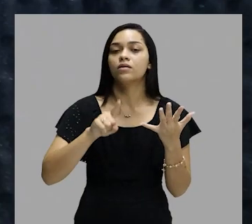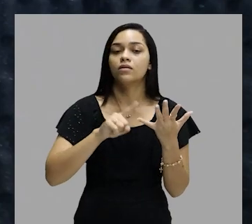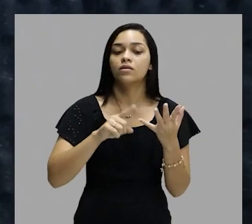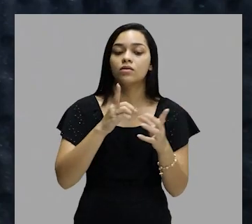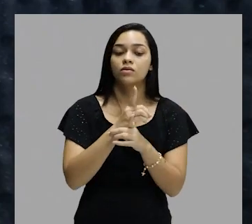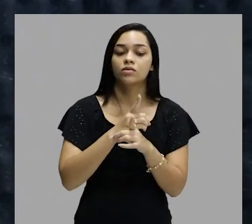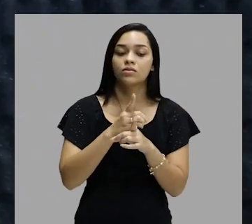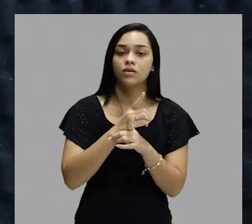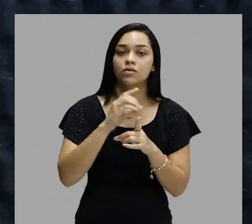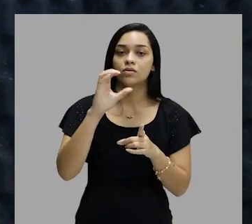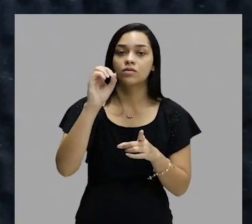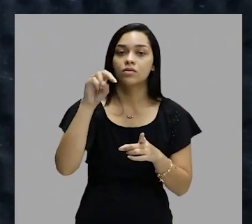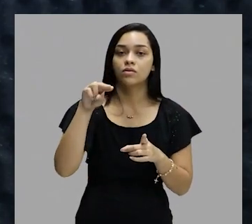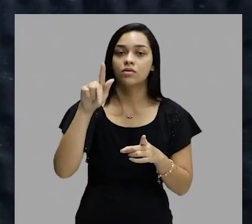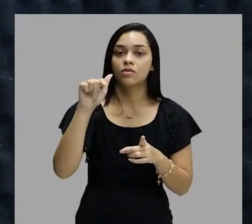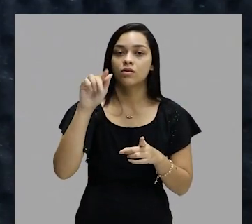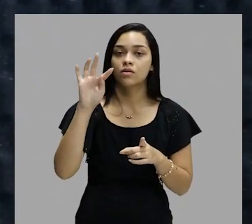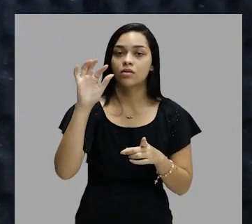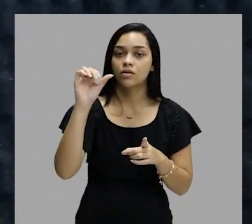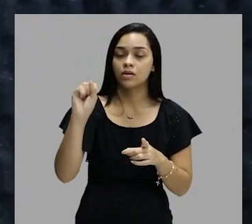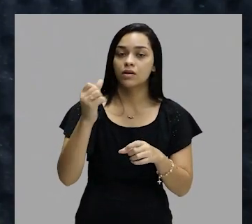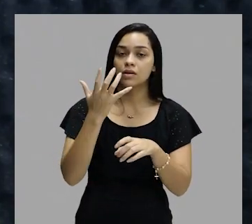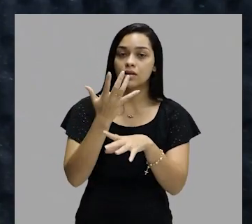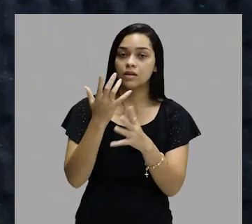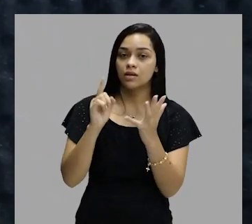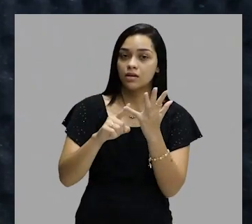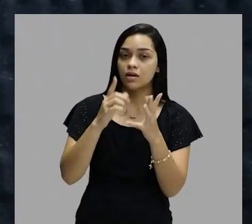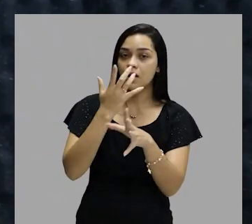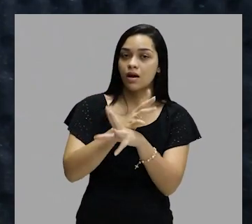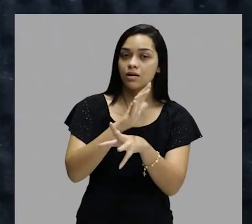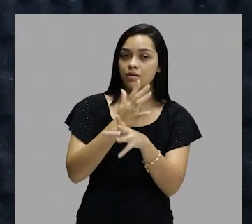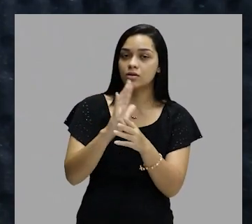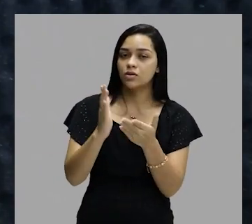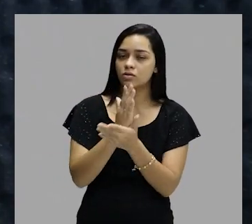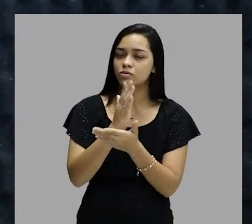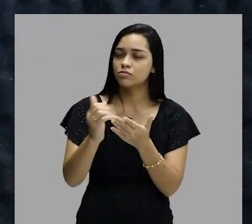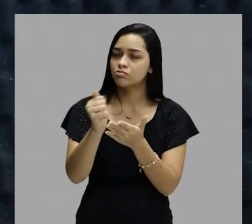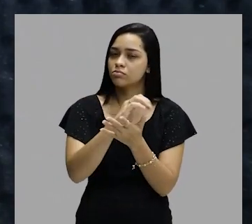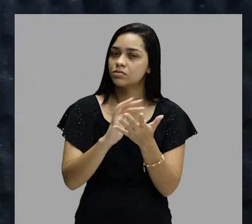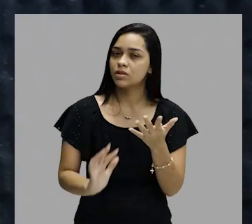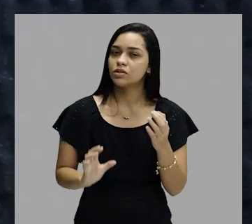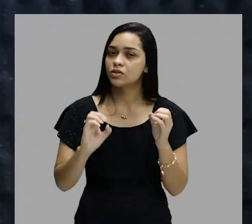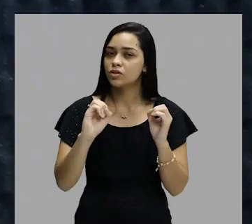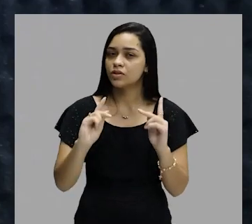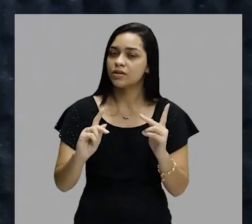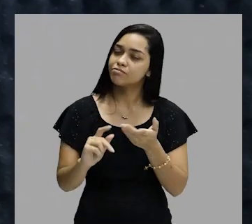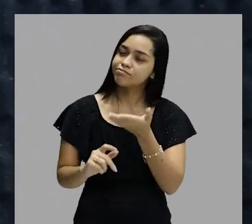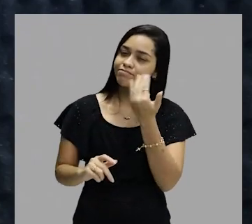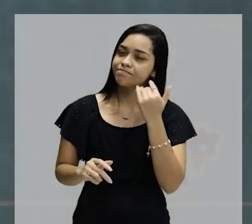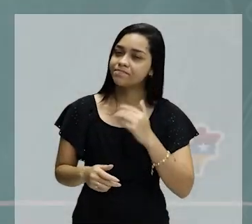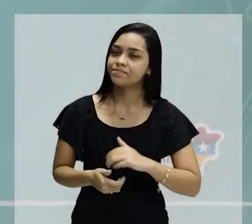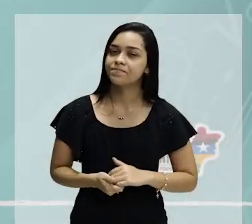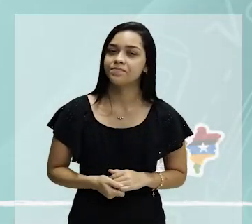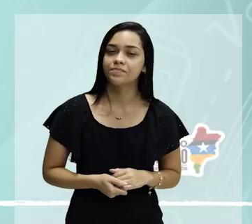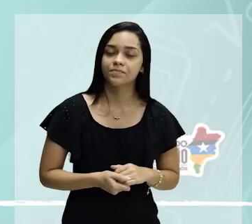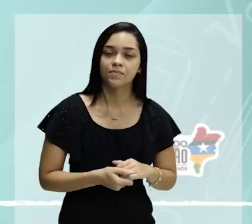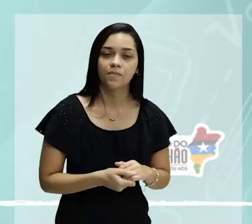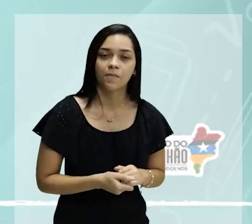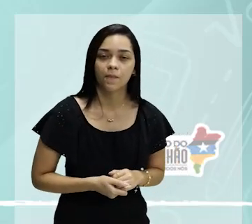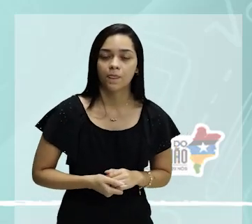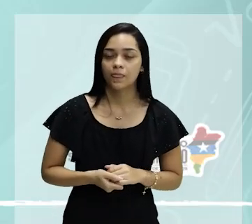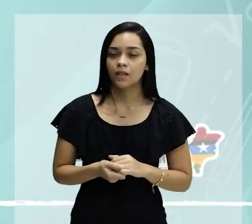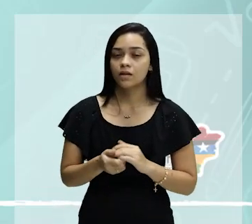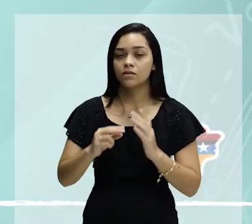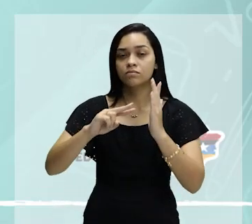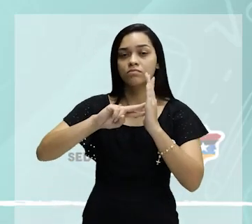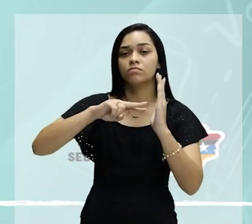falsos cognatos, e para a gente ver a prática, vamos fazer alguns exercícios, tá bom? So, let's go. Vamos lá.